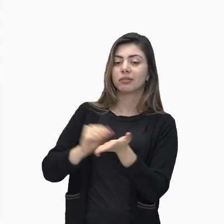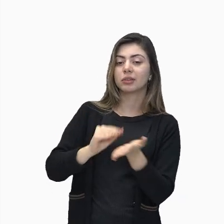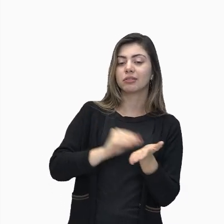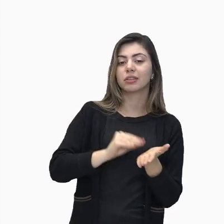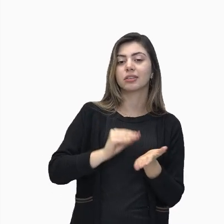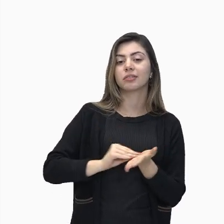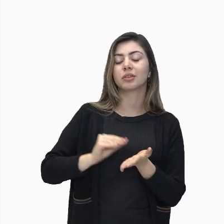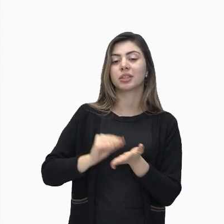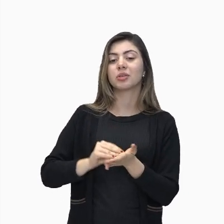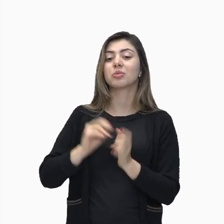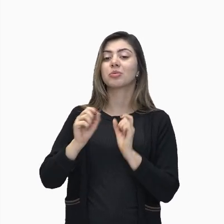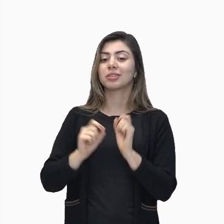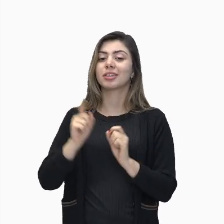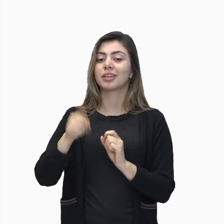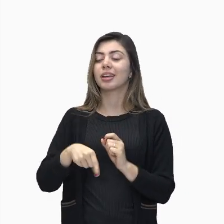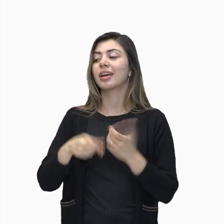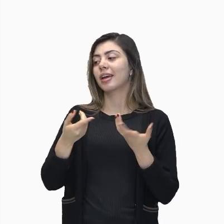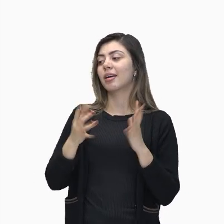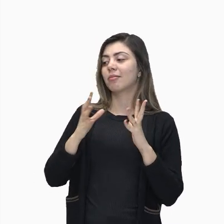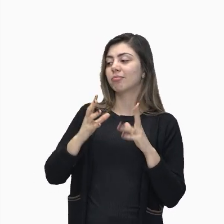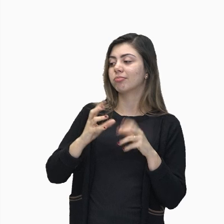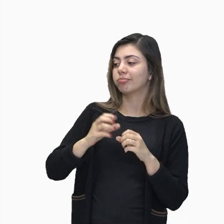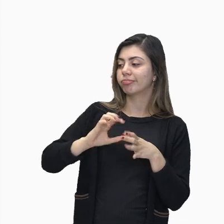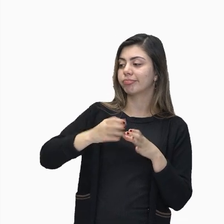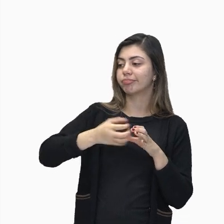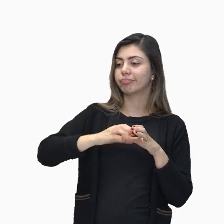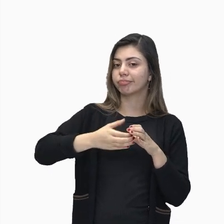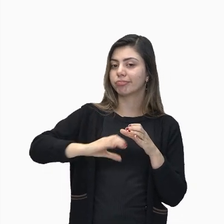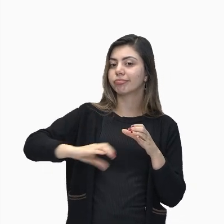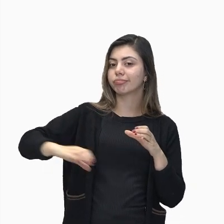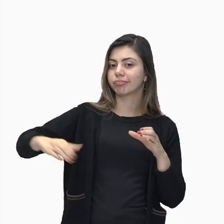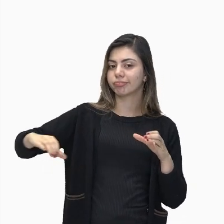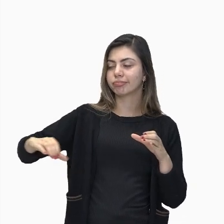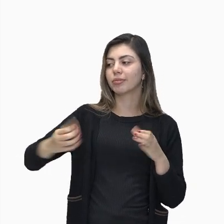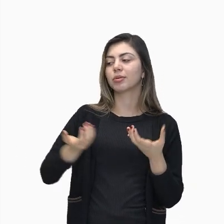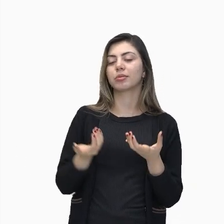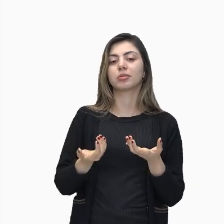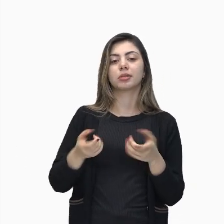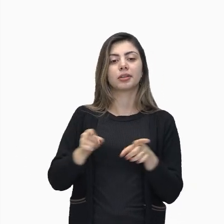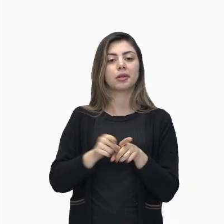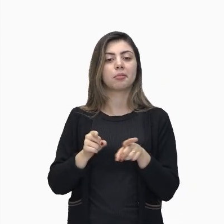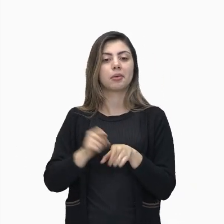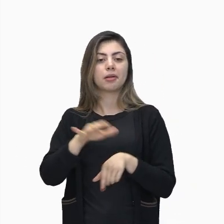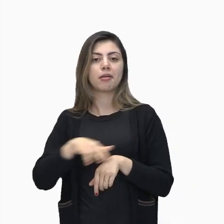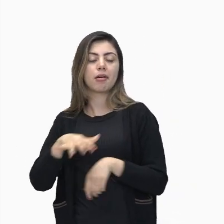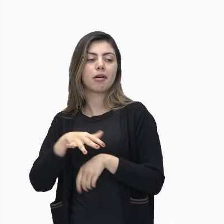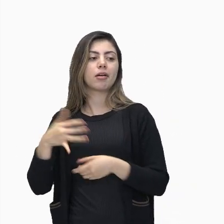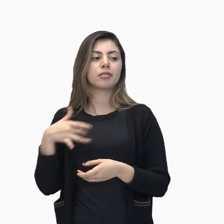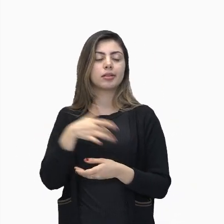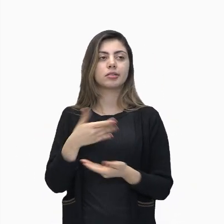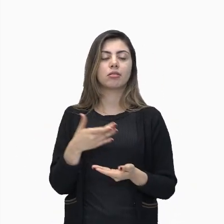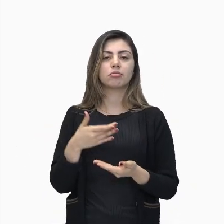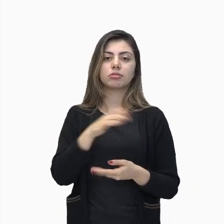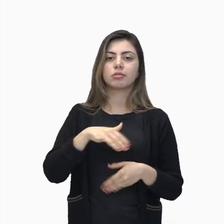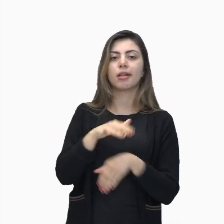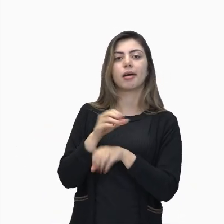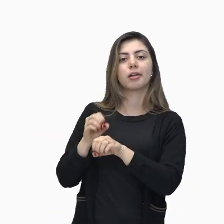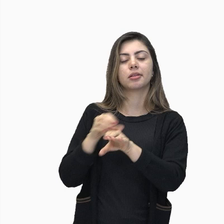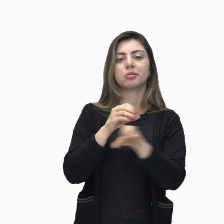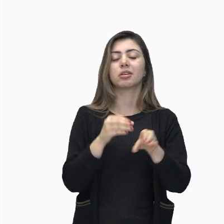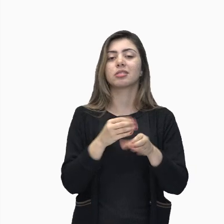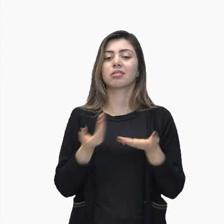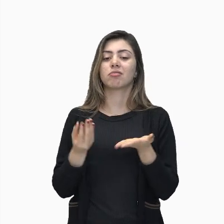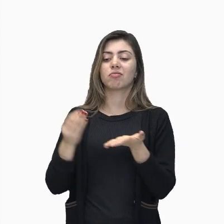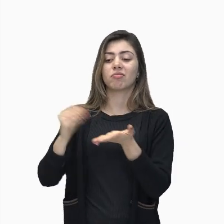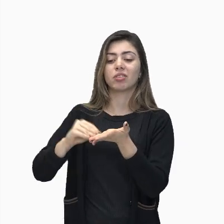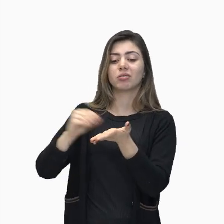respeito a saneamento básico, saúde e educação, tá? Então a gente ouve falar muito sobre essas deficiências ali